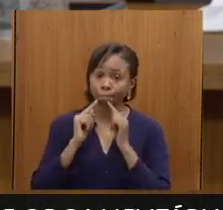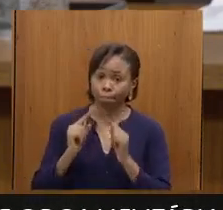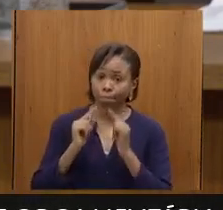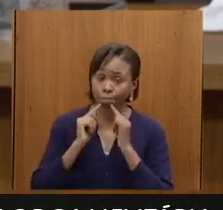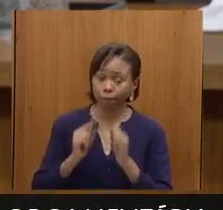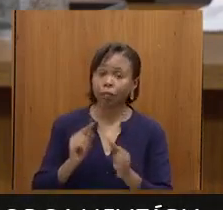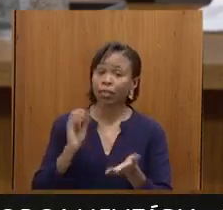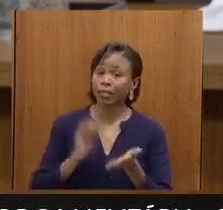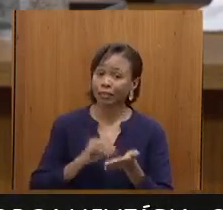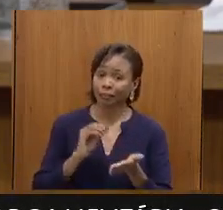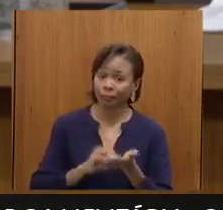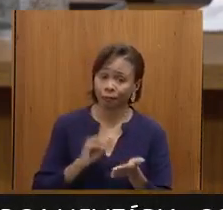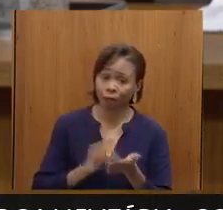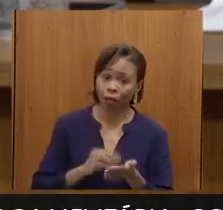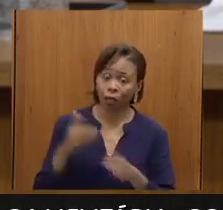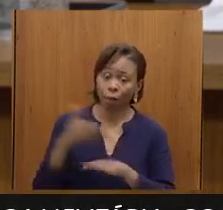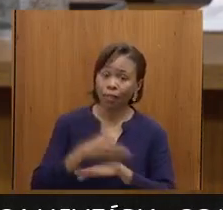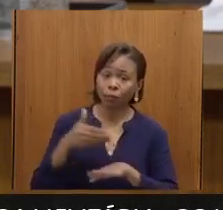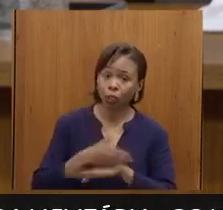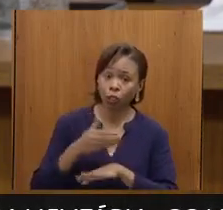ausência da participação dos atingidos,